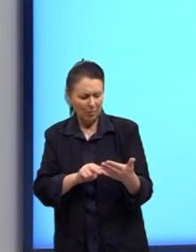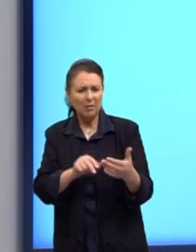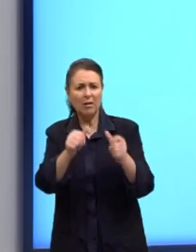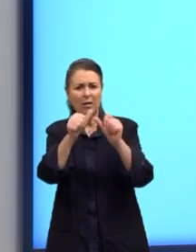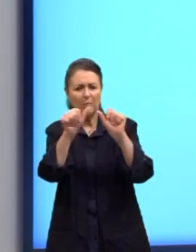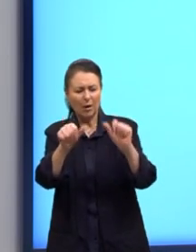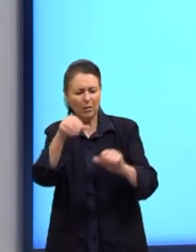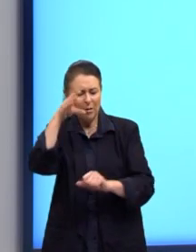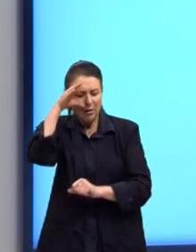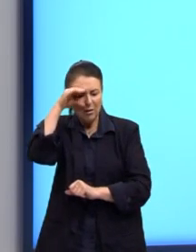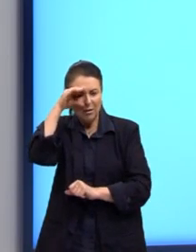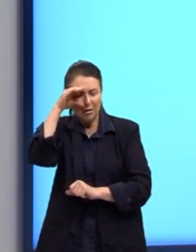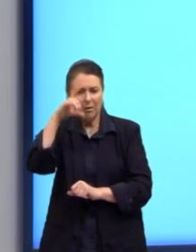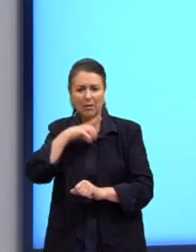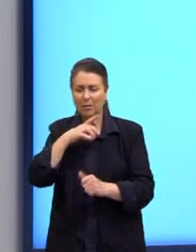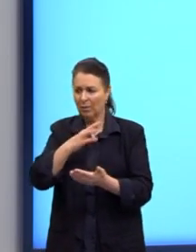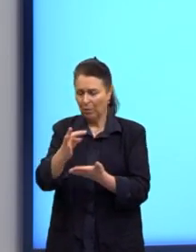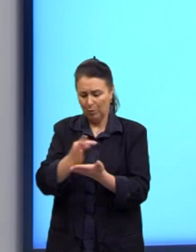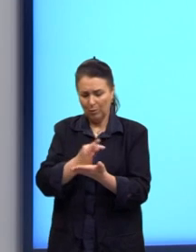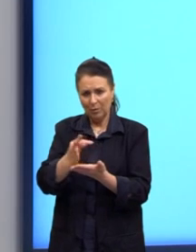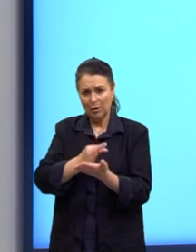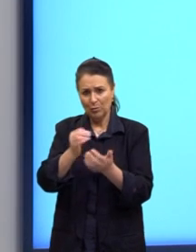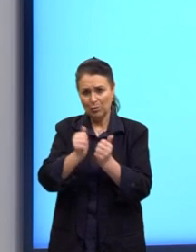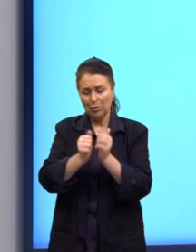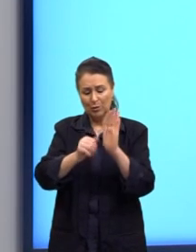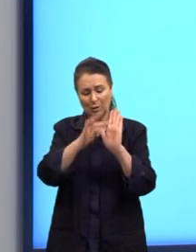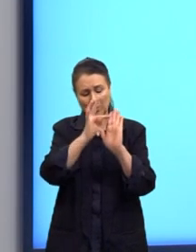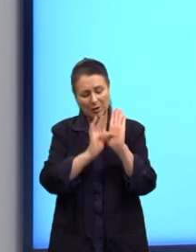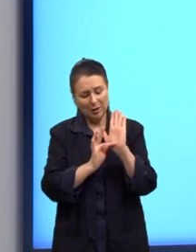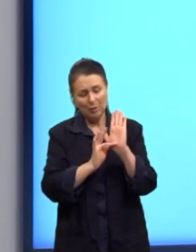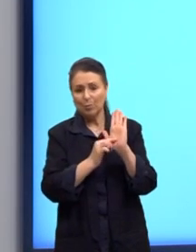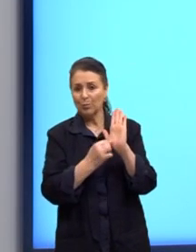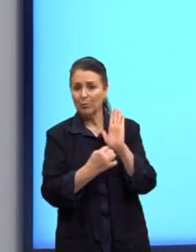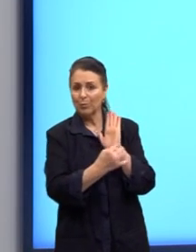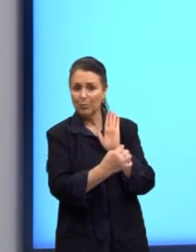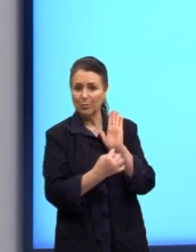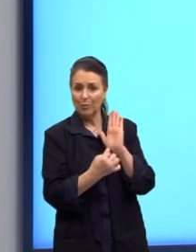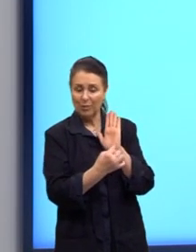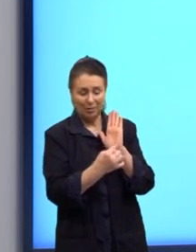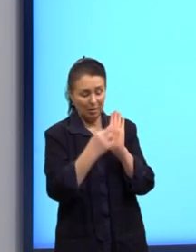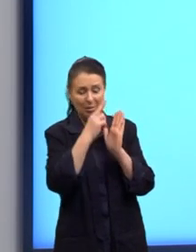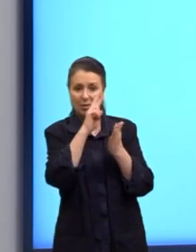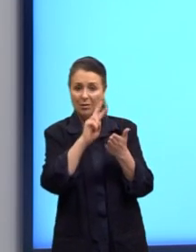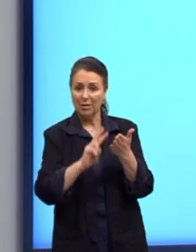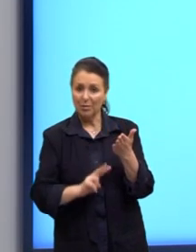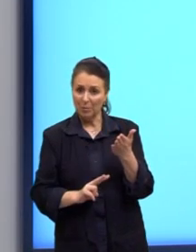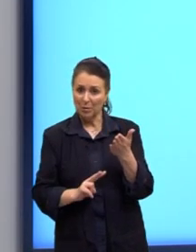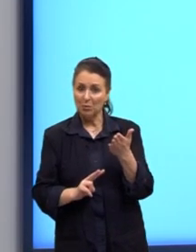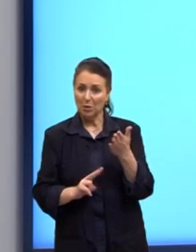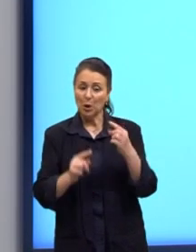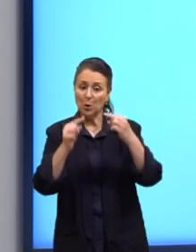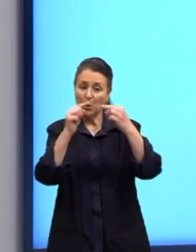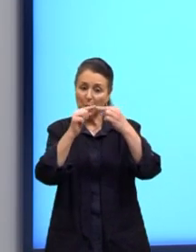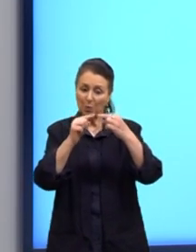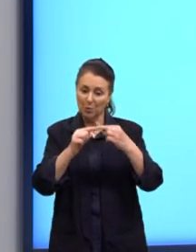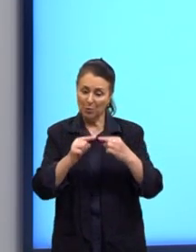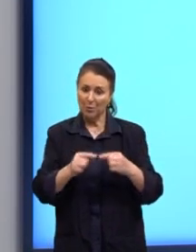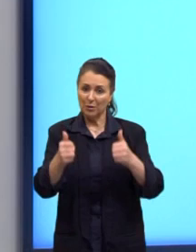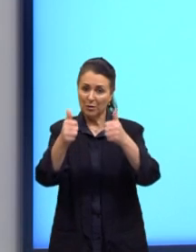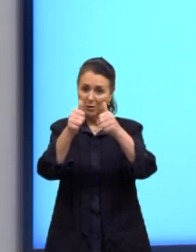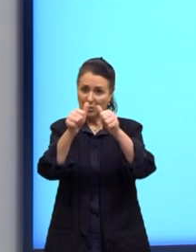temos a o texto abaixo e esse texto também nos traz uma leitura que vai corresponder essa imagem